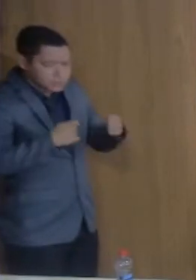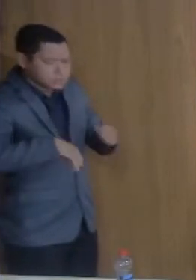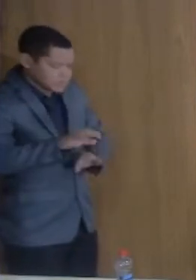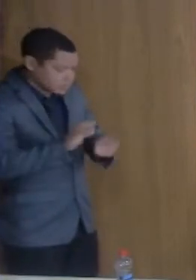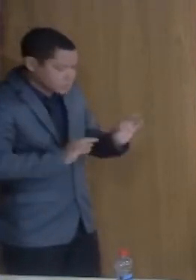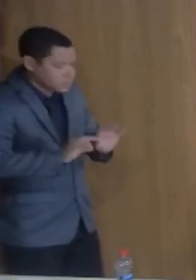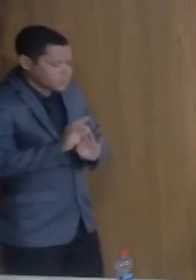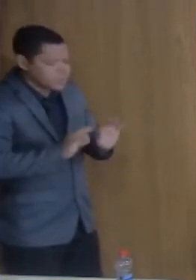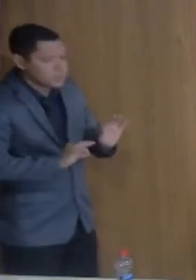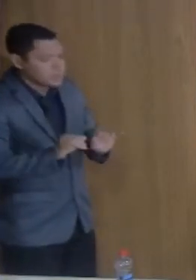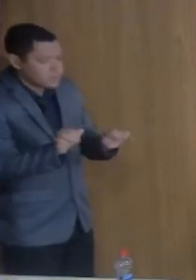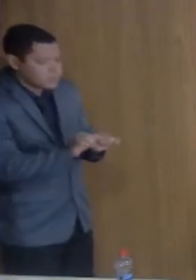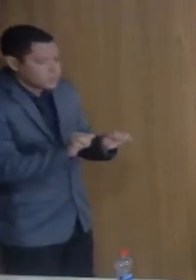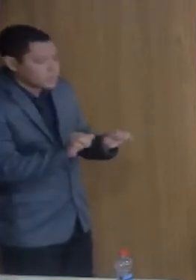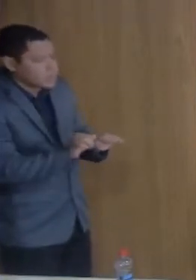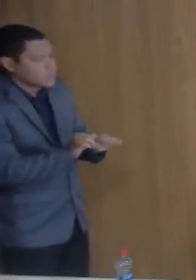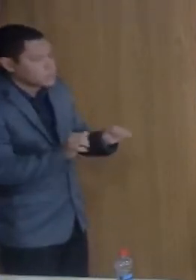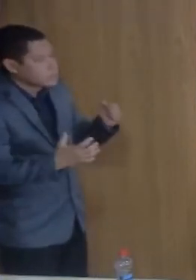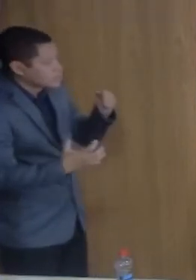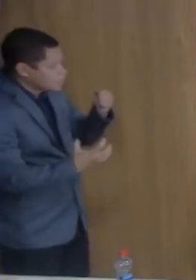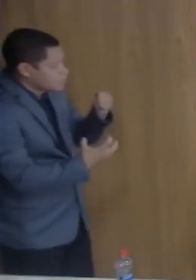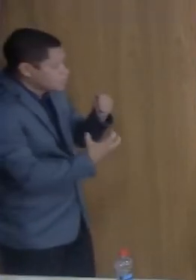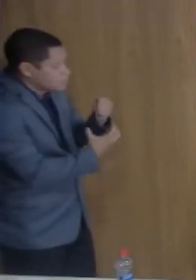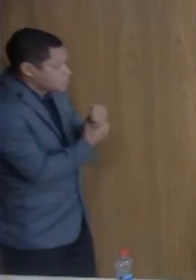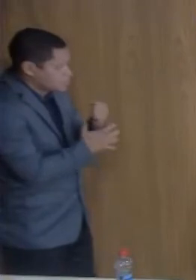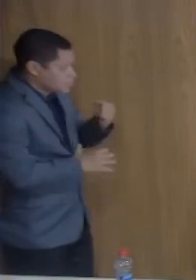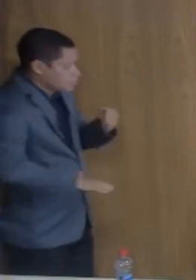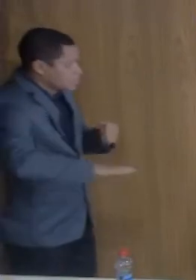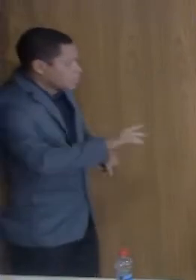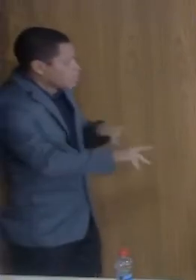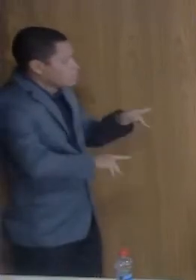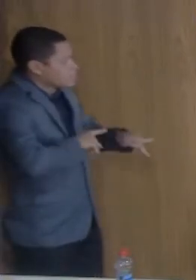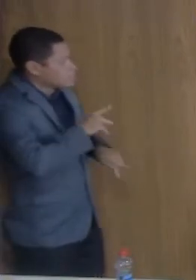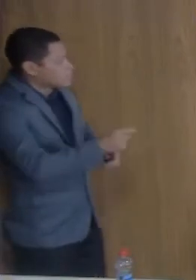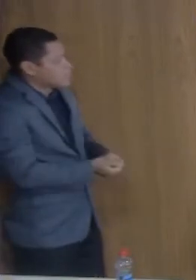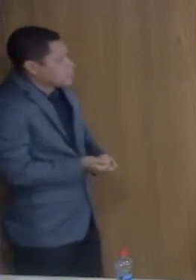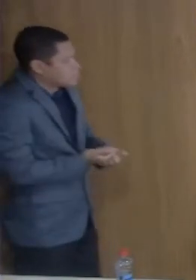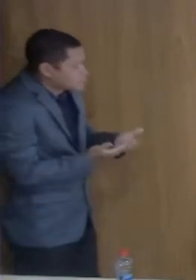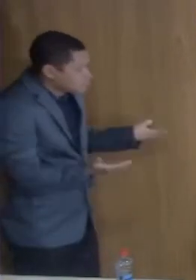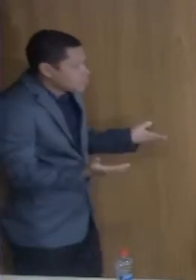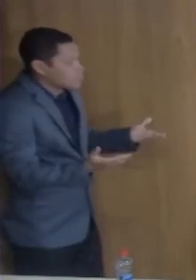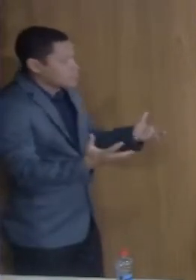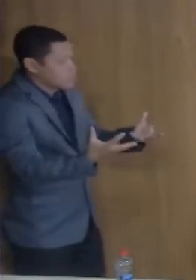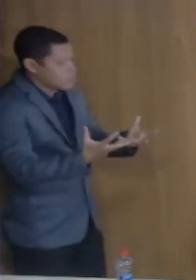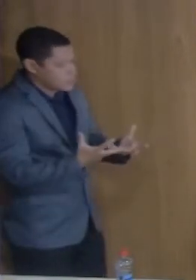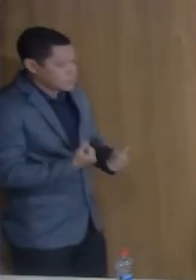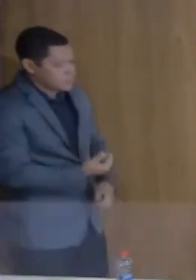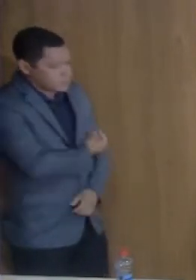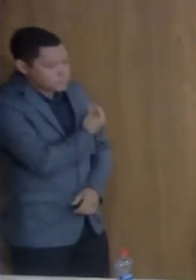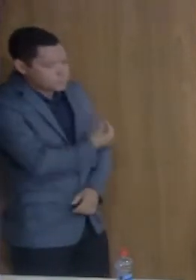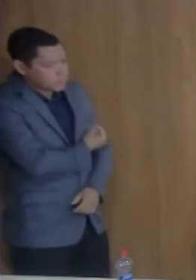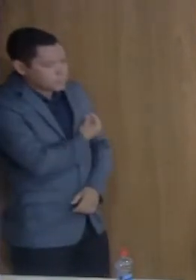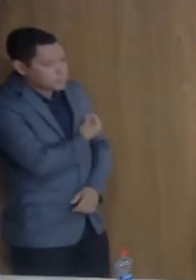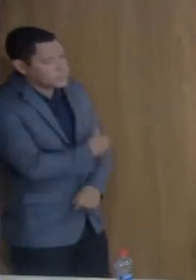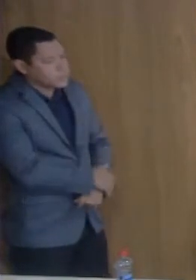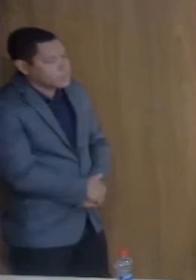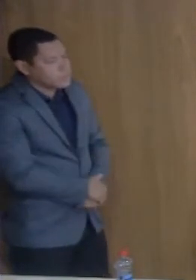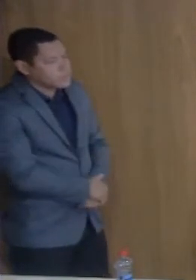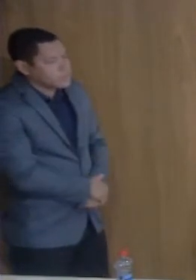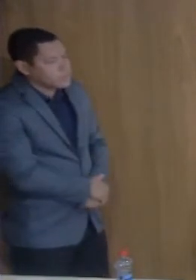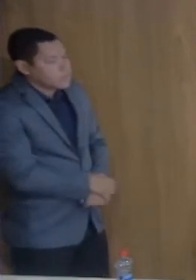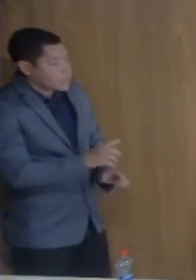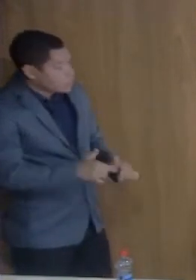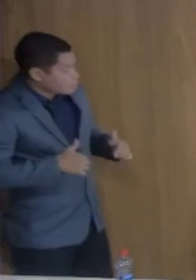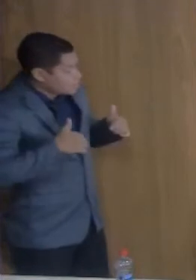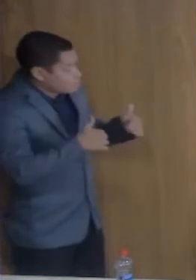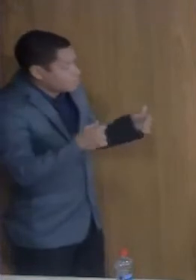planejadas e executadas para garantir à população a oferta de serviços públicos de qualidade. Atuação esta que pode ser